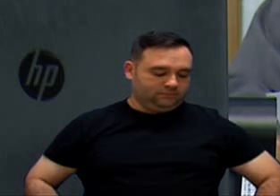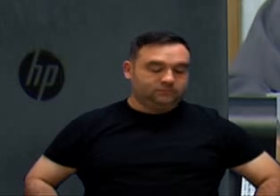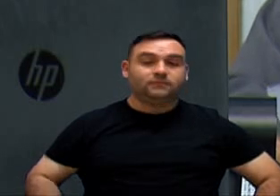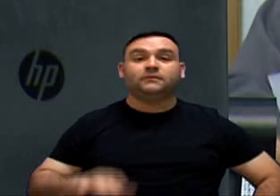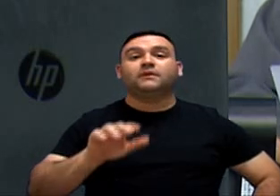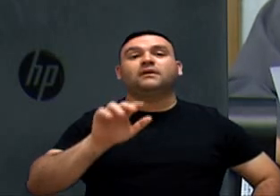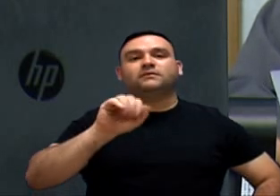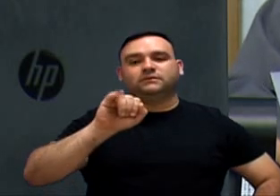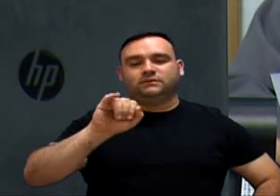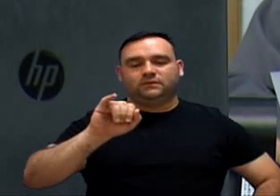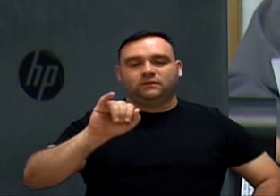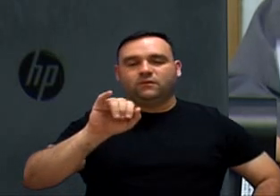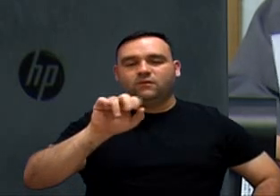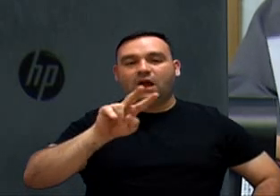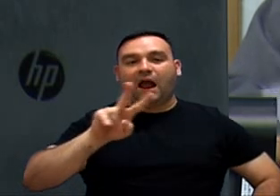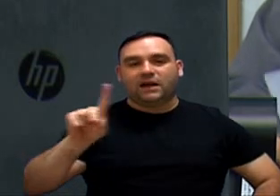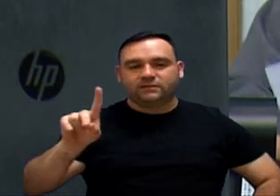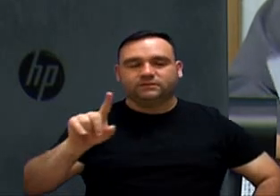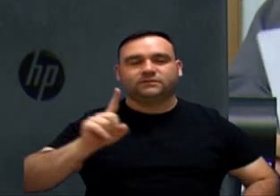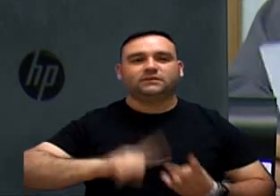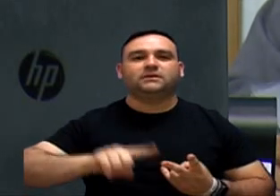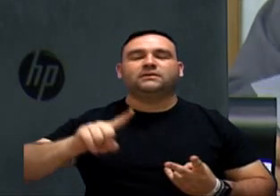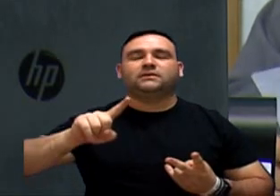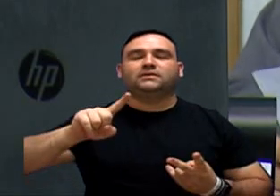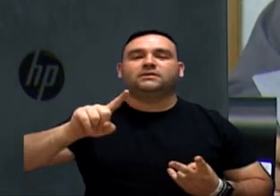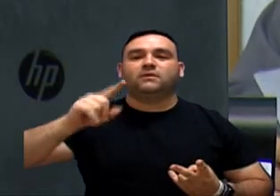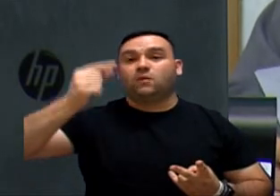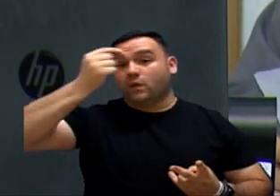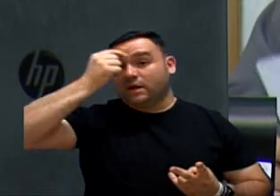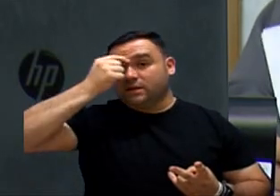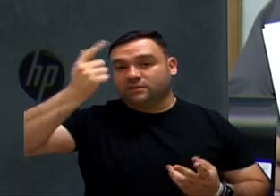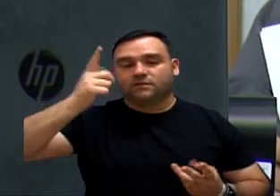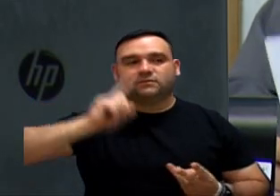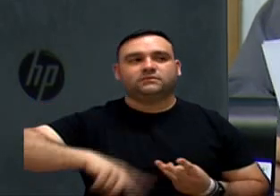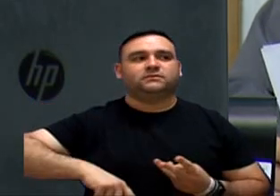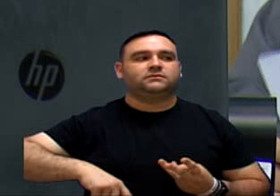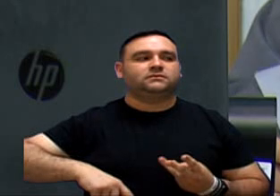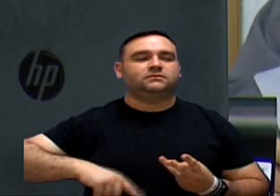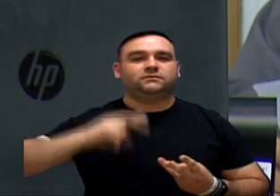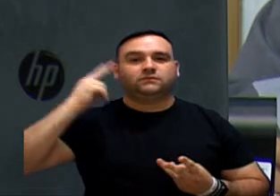Vereador Ait, vereador Ítalo,